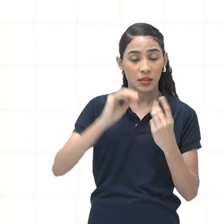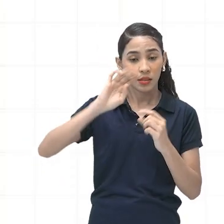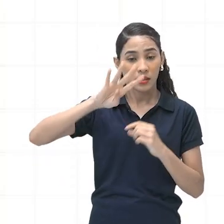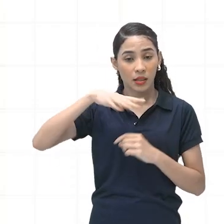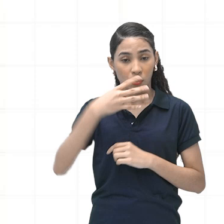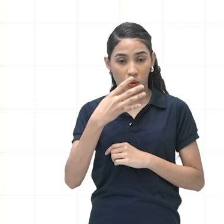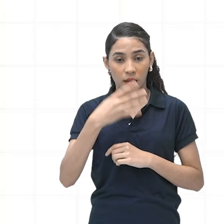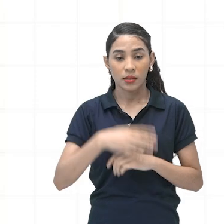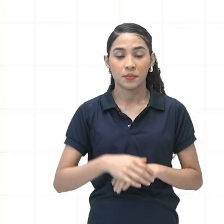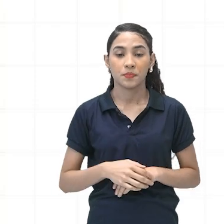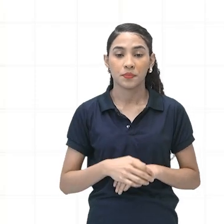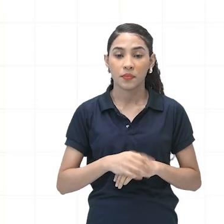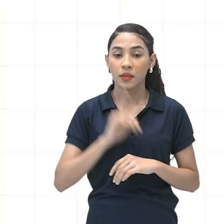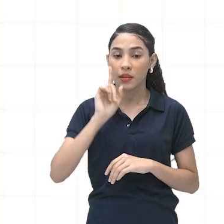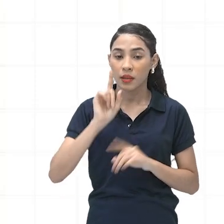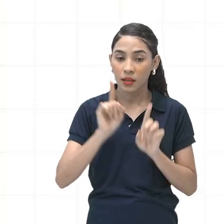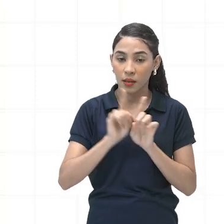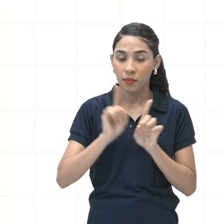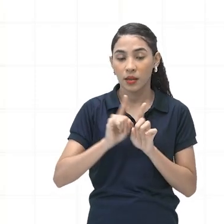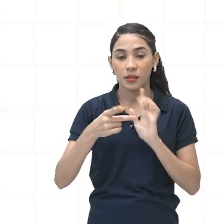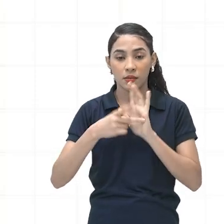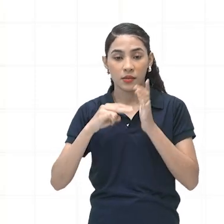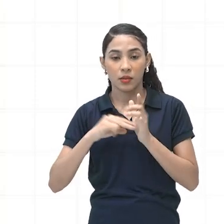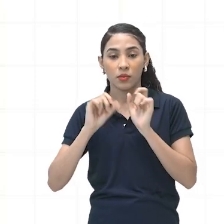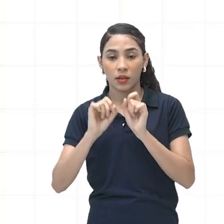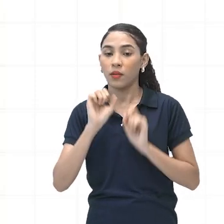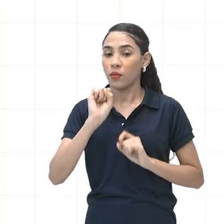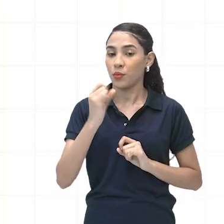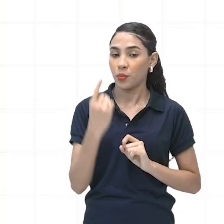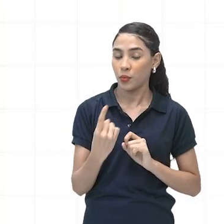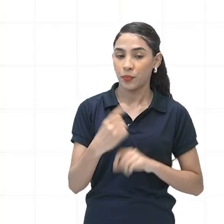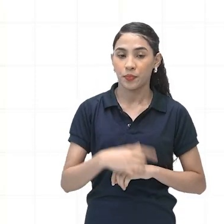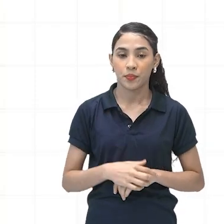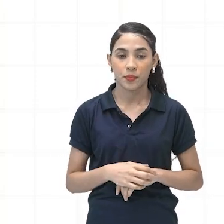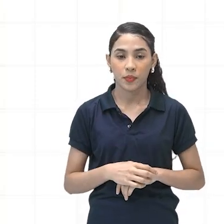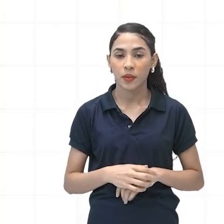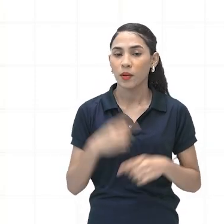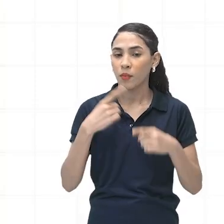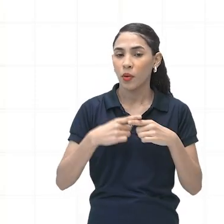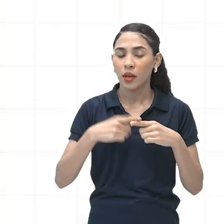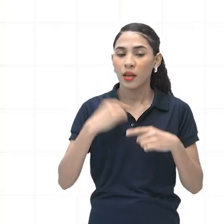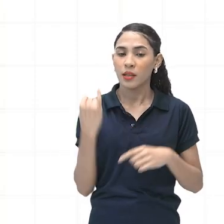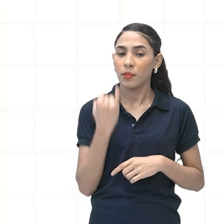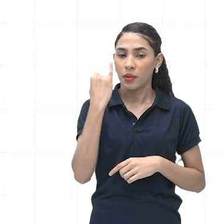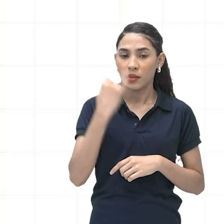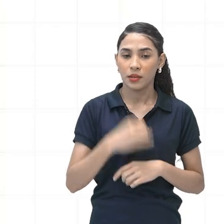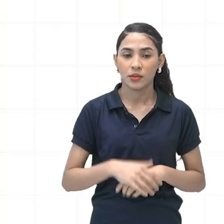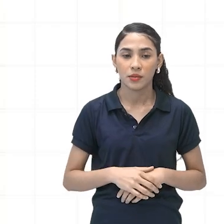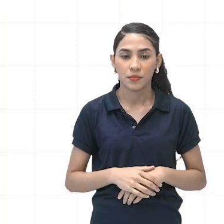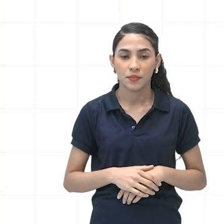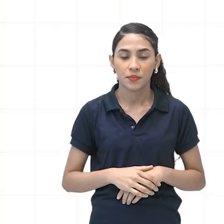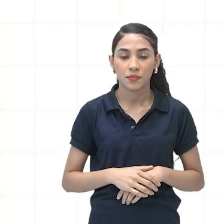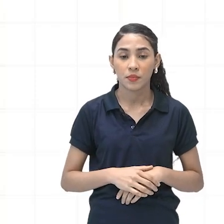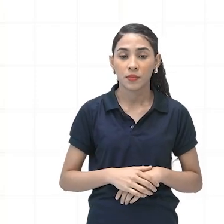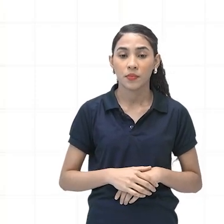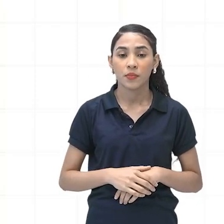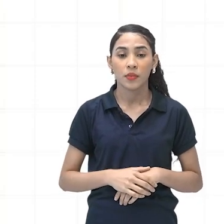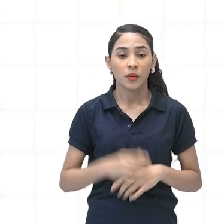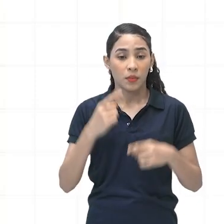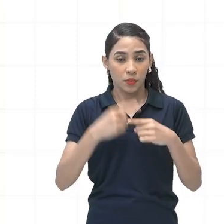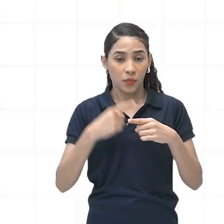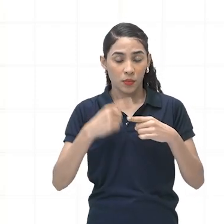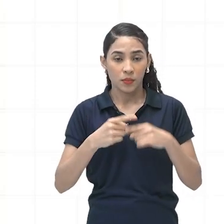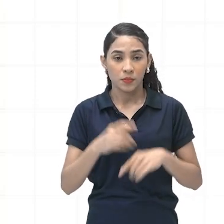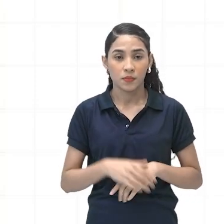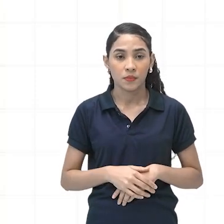3 à quarta, que é 81. Tudo bem? Por que isso é importante, professor? Porque quando